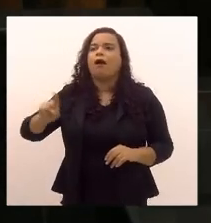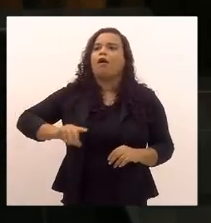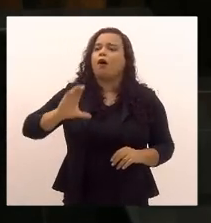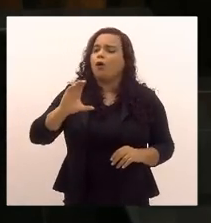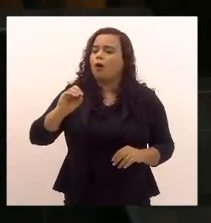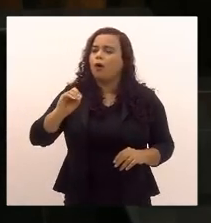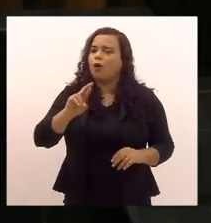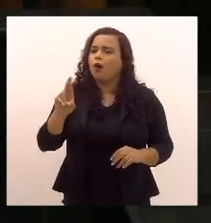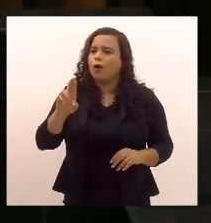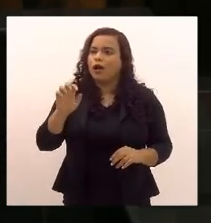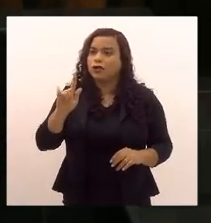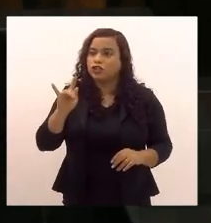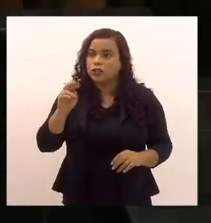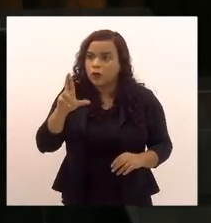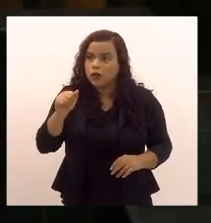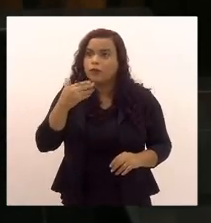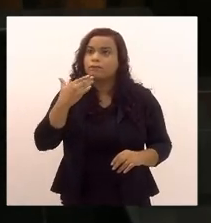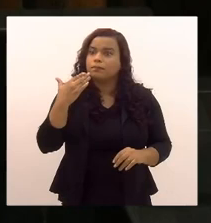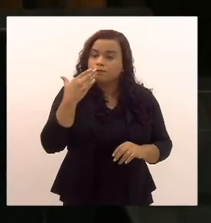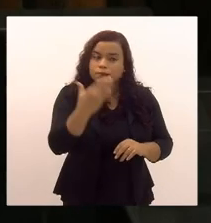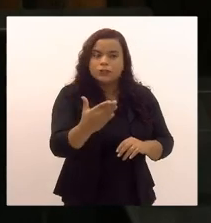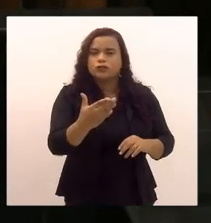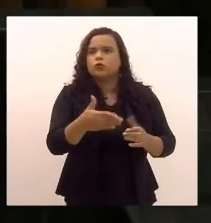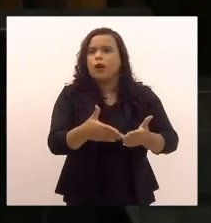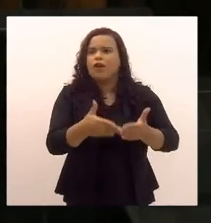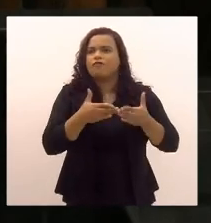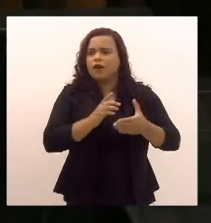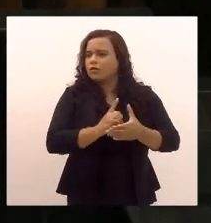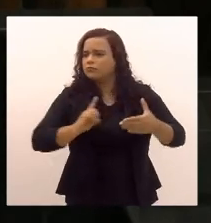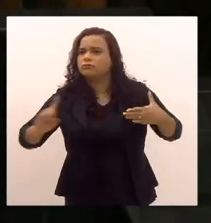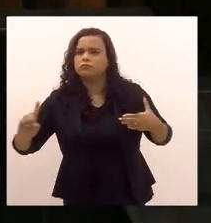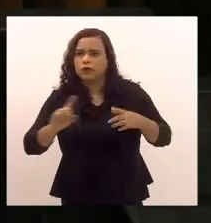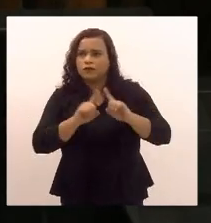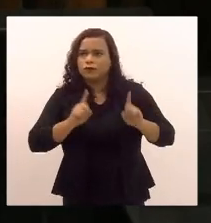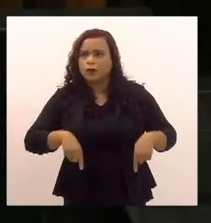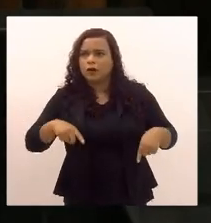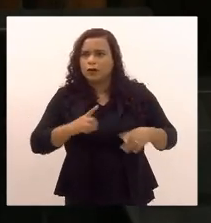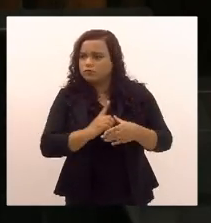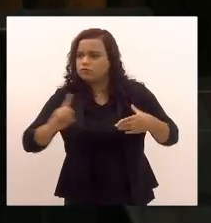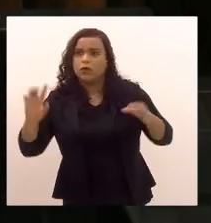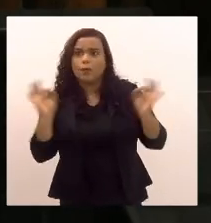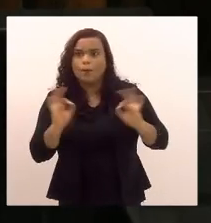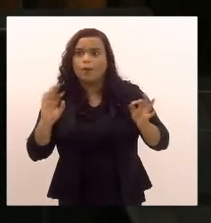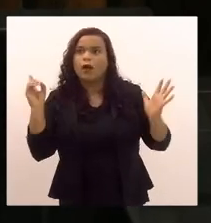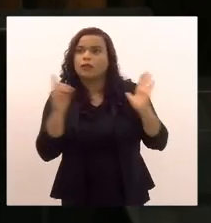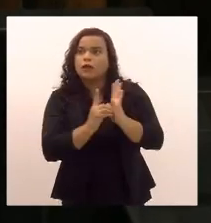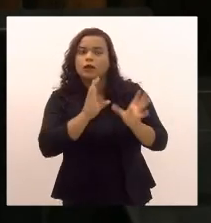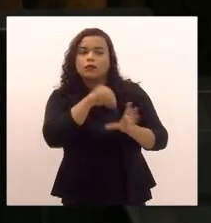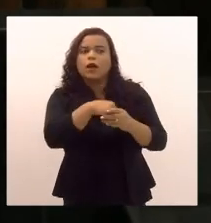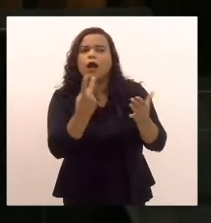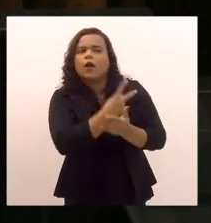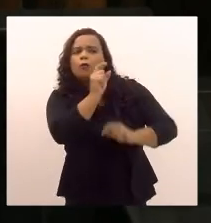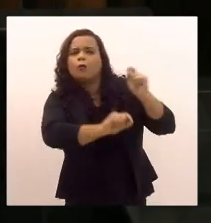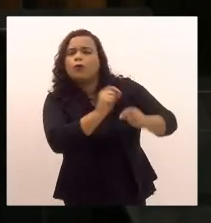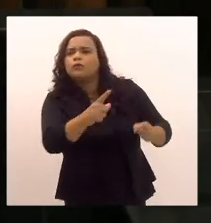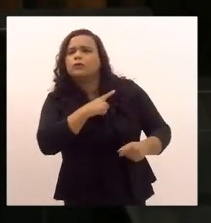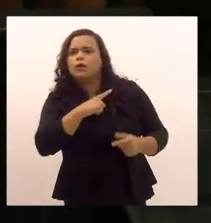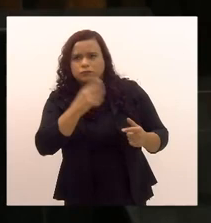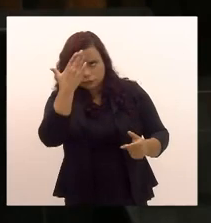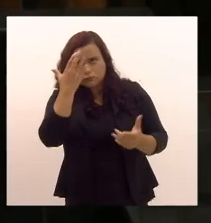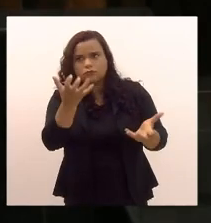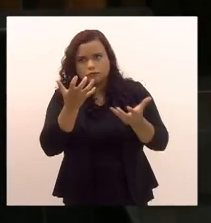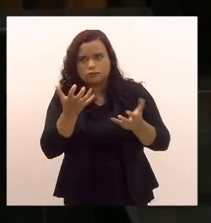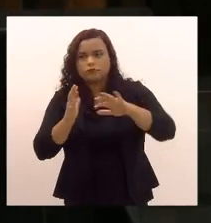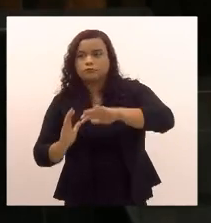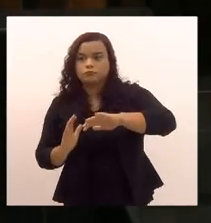e não afastaram o que é que está acontecendo de verdade no Detran agora passando